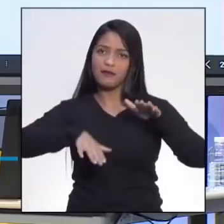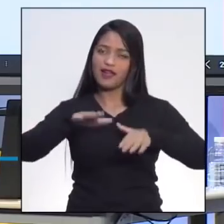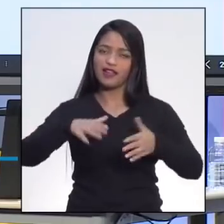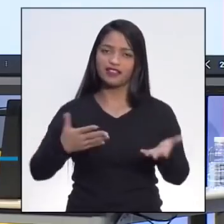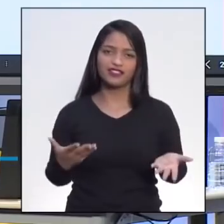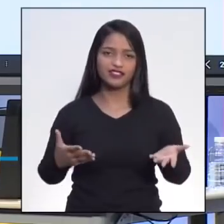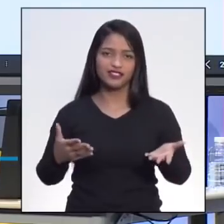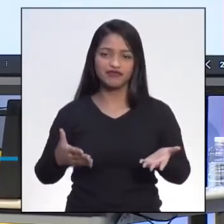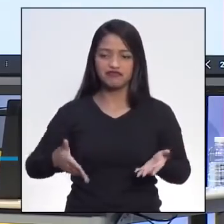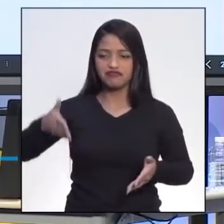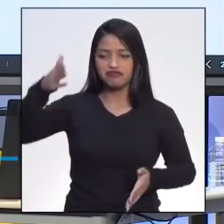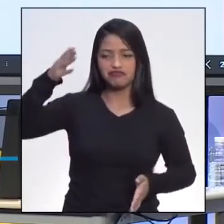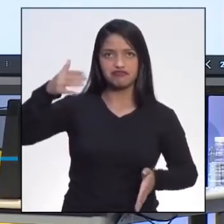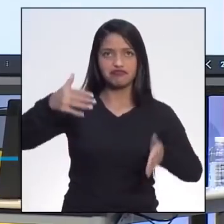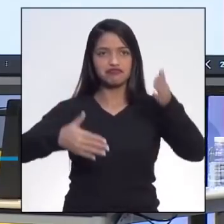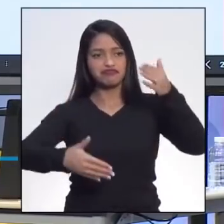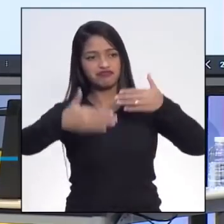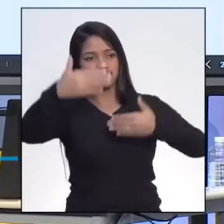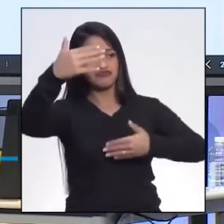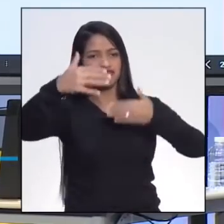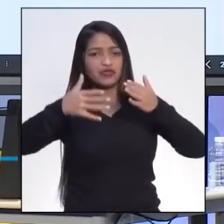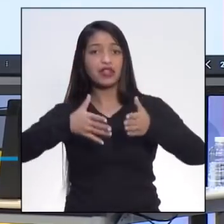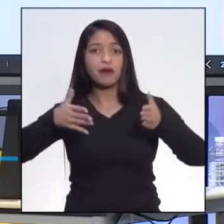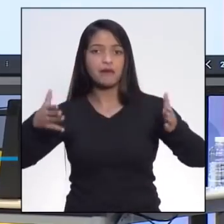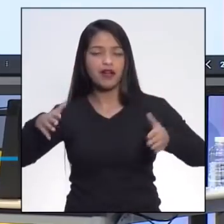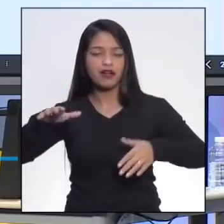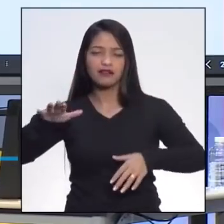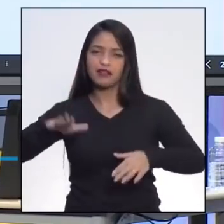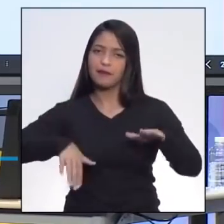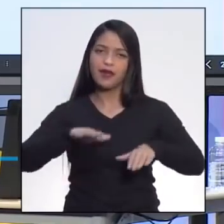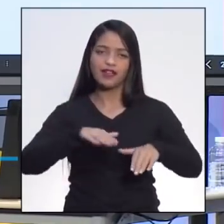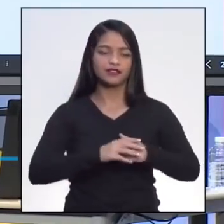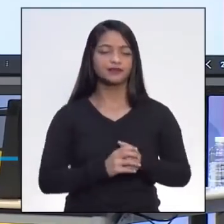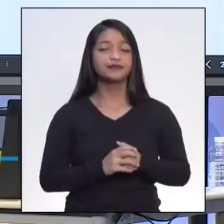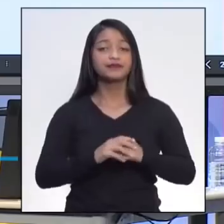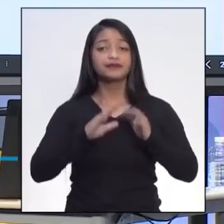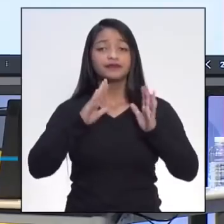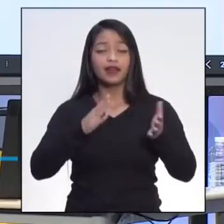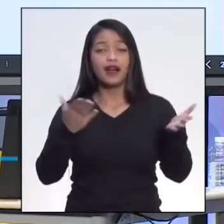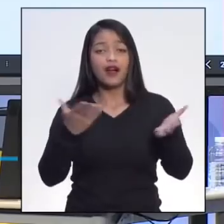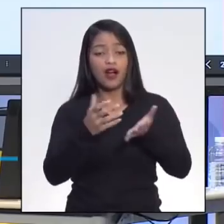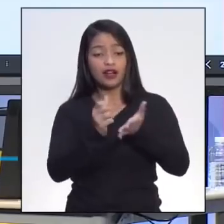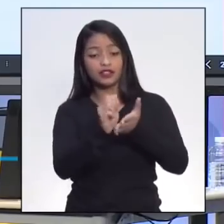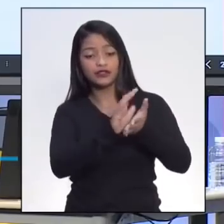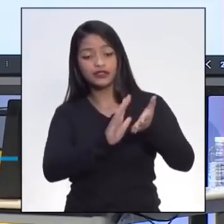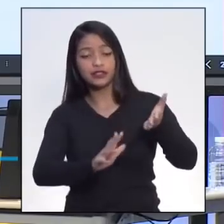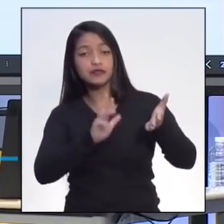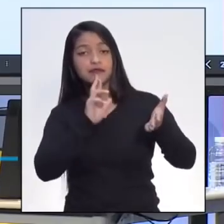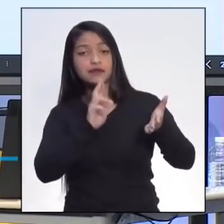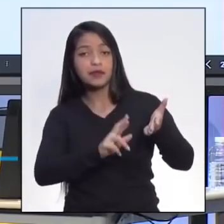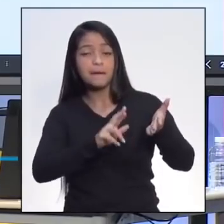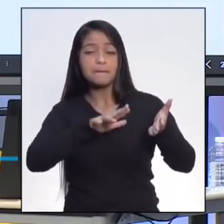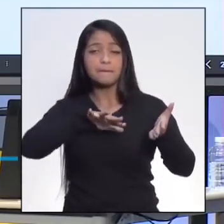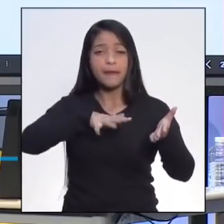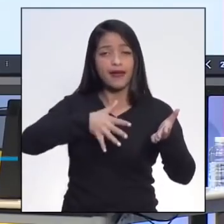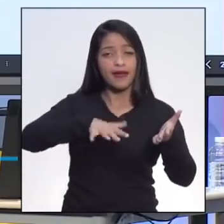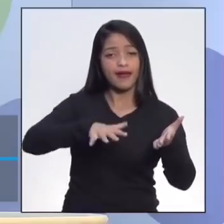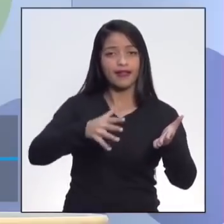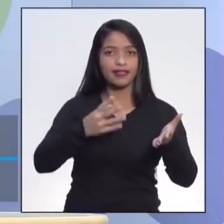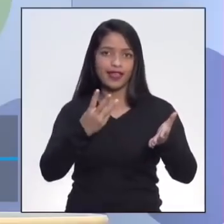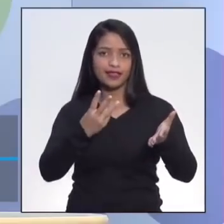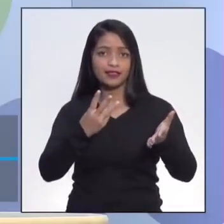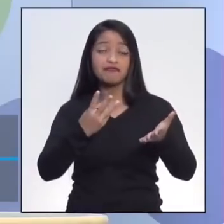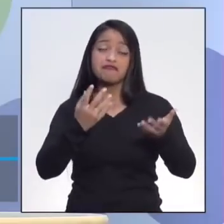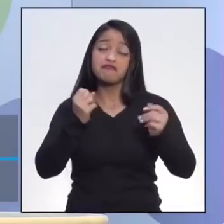cada parede. Mas, em média, pelo nosso exercício, É isso. De repente, o Jonas mora numa